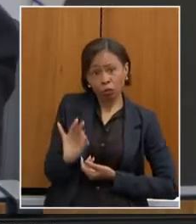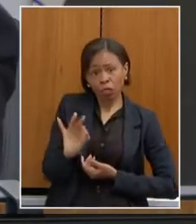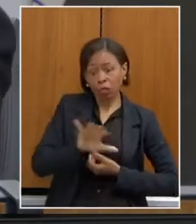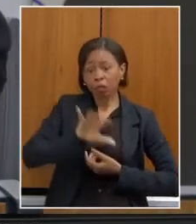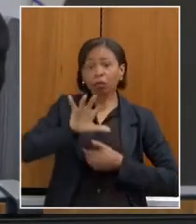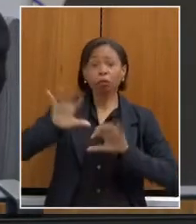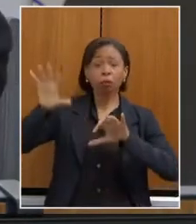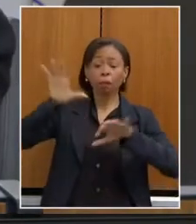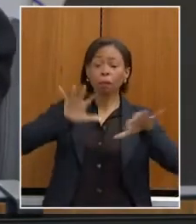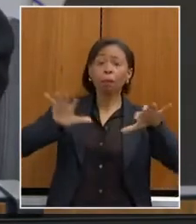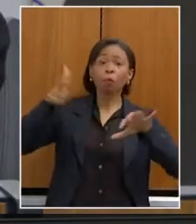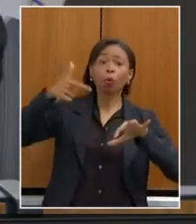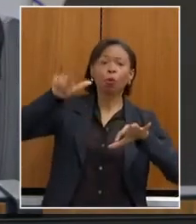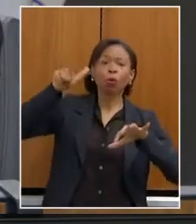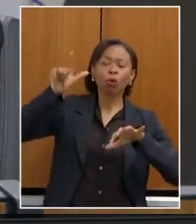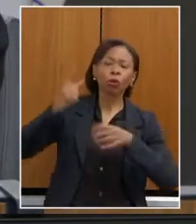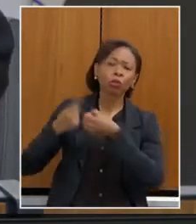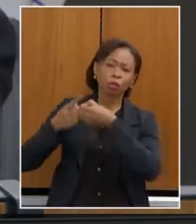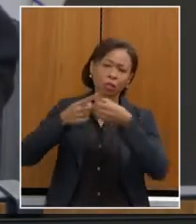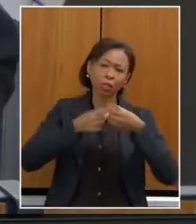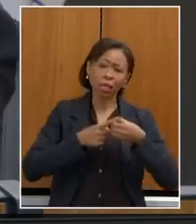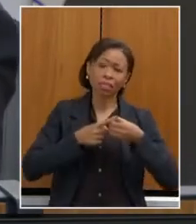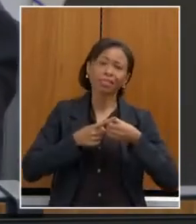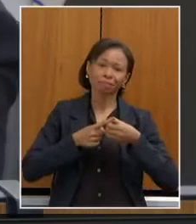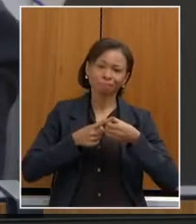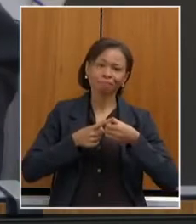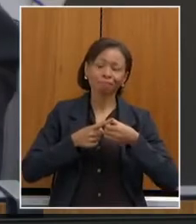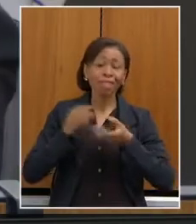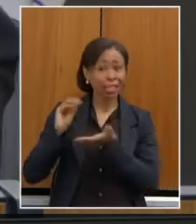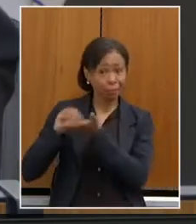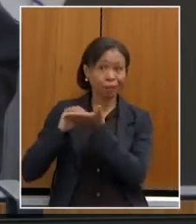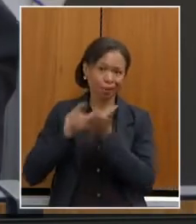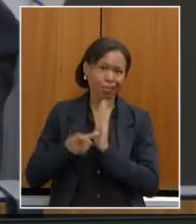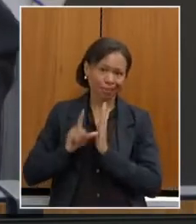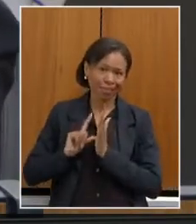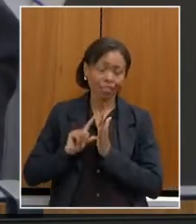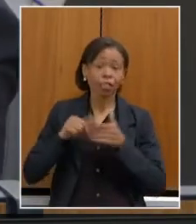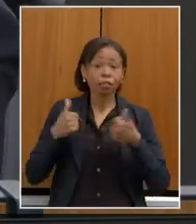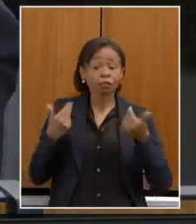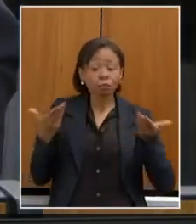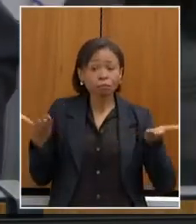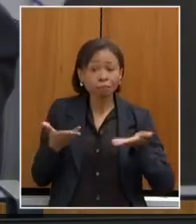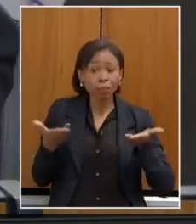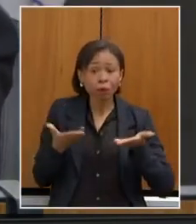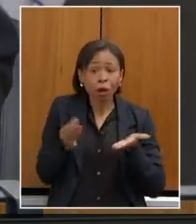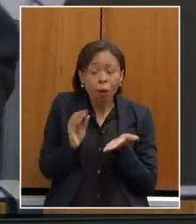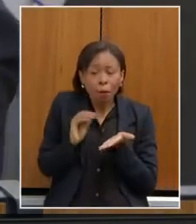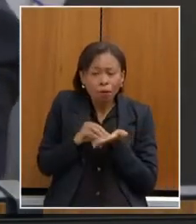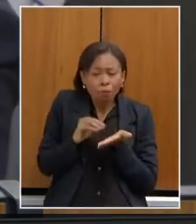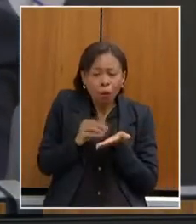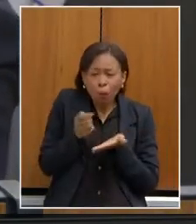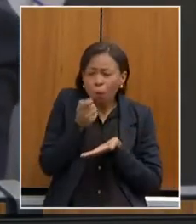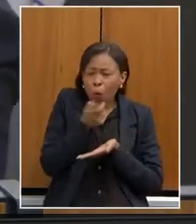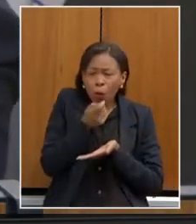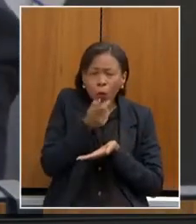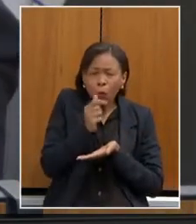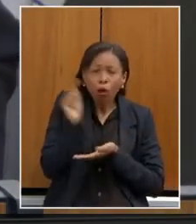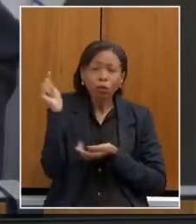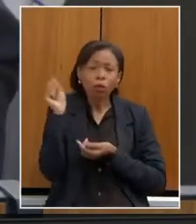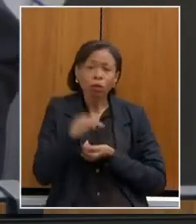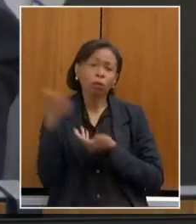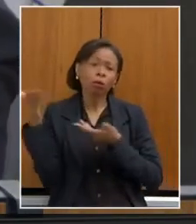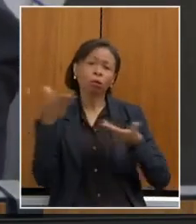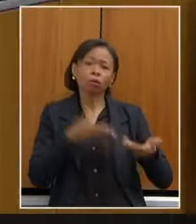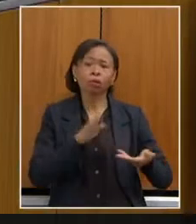demais municípios que não atingiram 100%. Como agora falta muito pouco para vir de comorbidade, Belo Horizonte vai receber